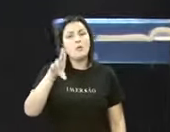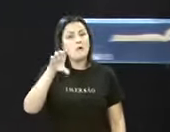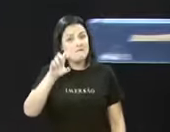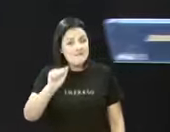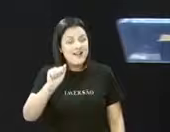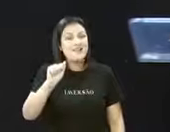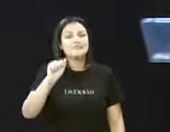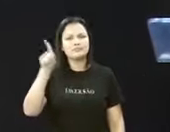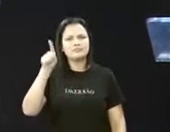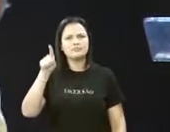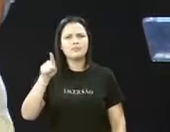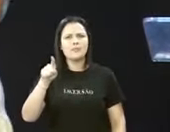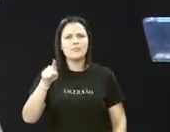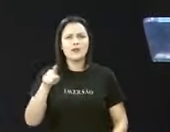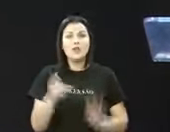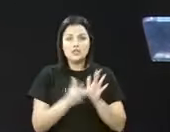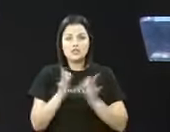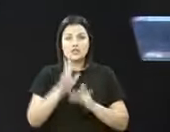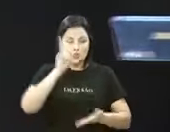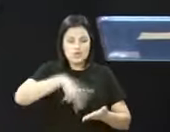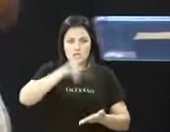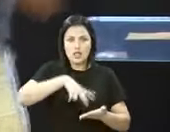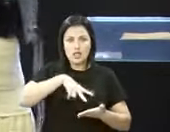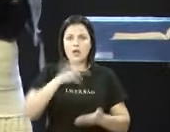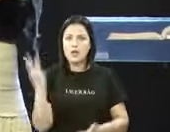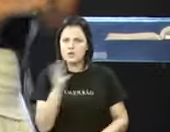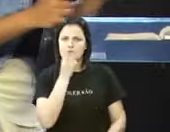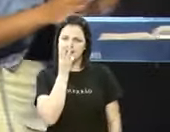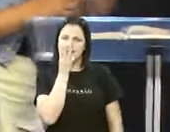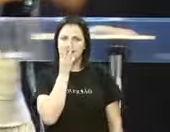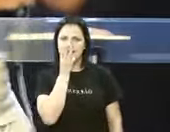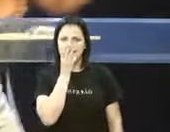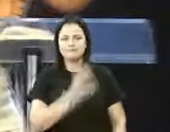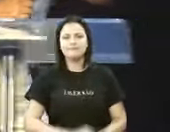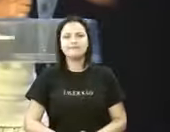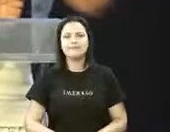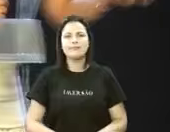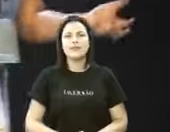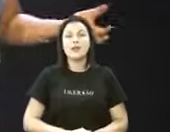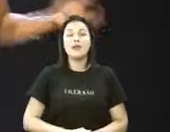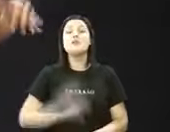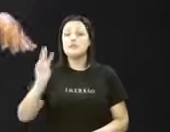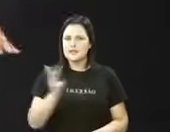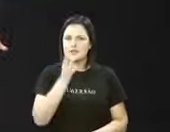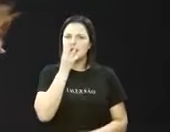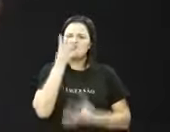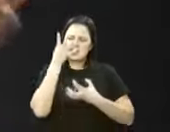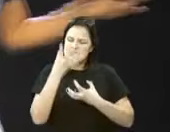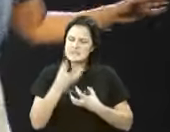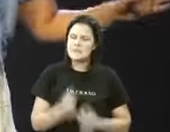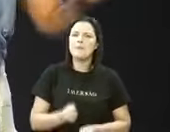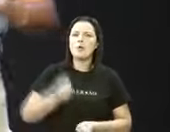para falar isso, foi a boca do profeta Isaías. Isaías recebeu uma porção diferenciada. Não,